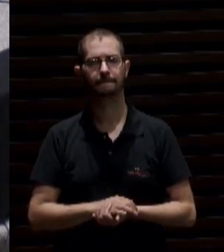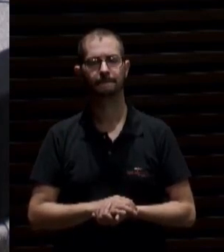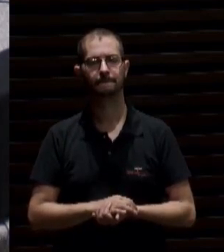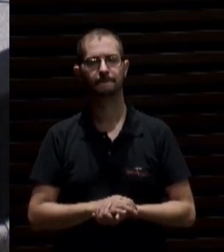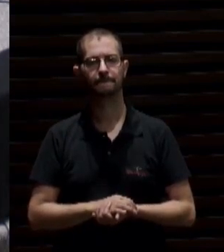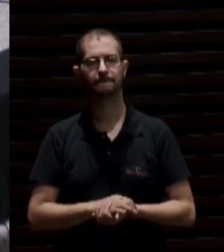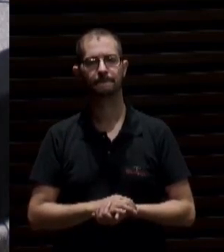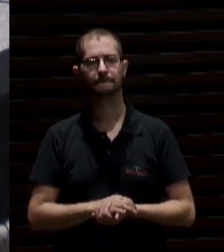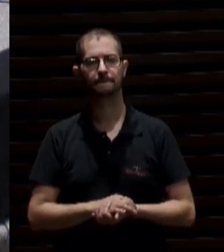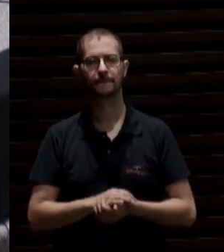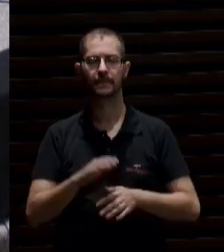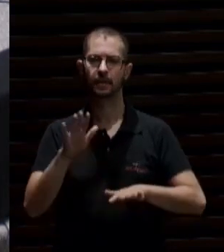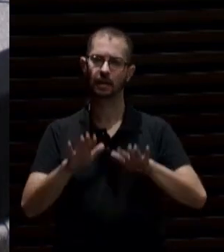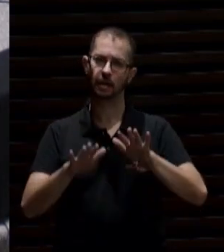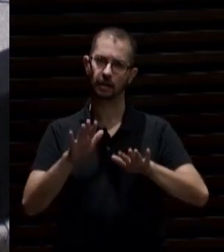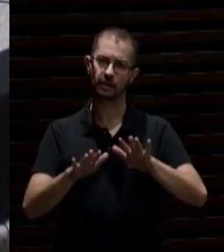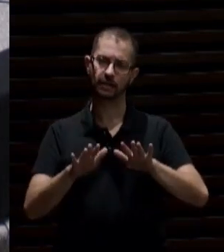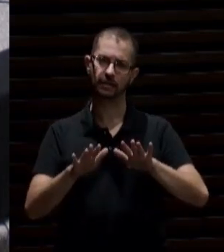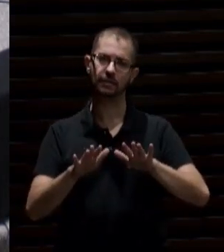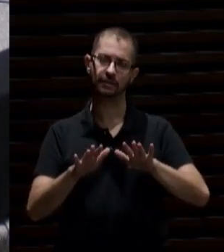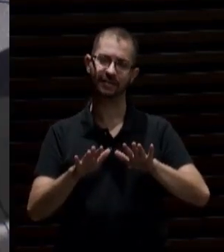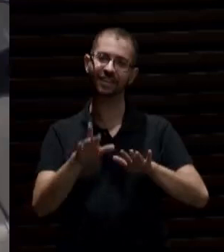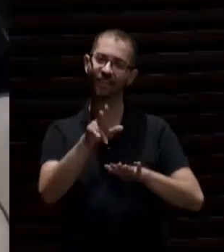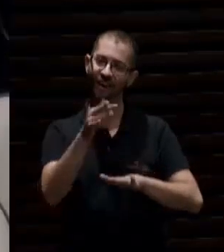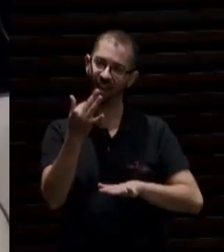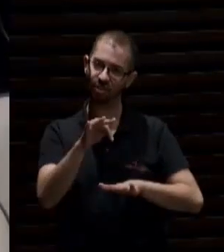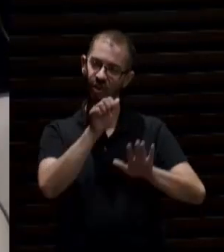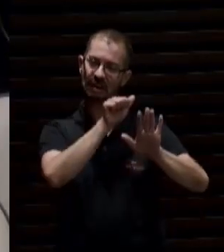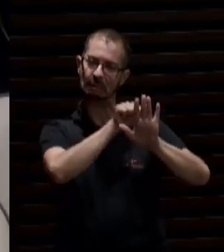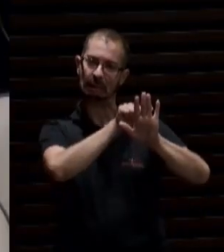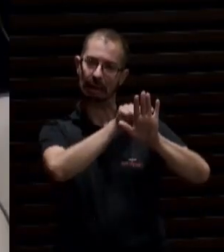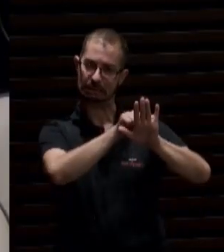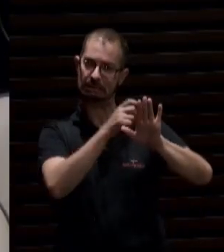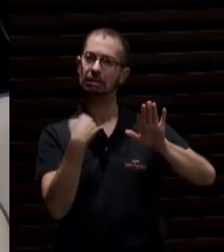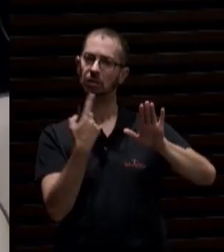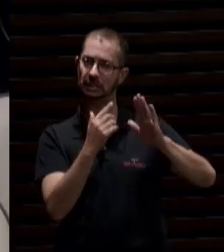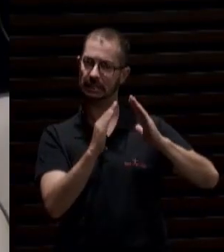Quantas são as vezes que a dor bate na porta da nossa casa? Que o sofrimento chega até a nossa família?